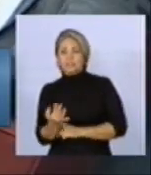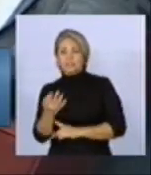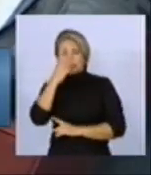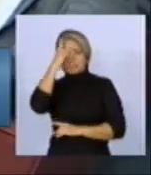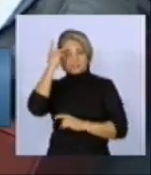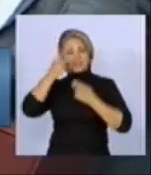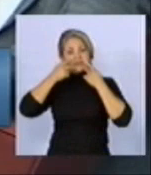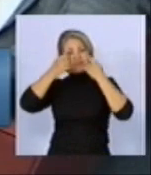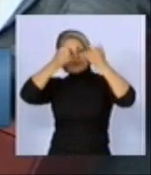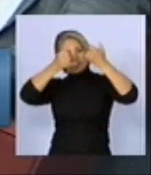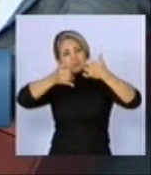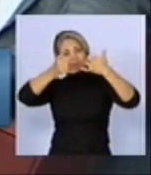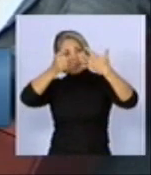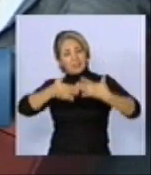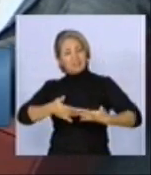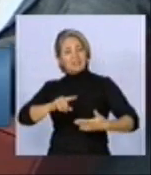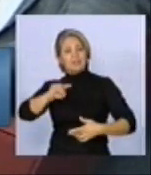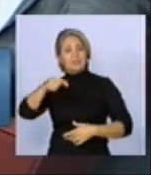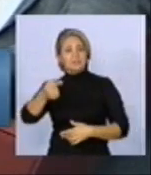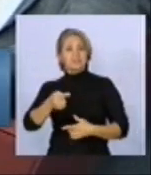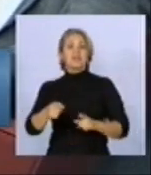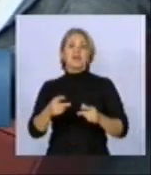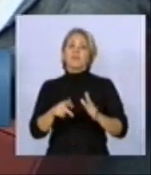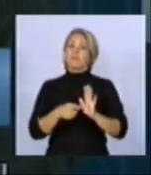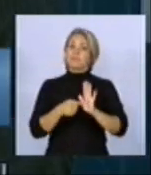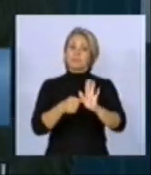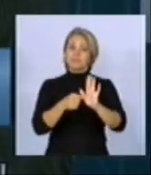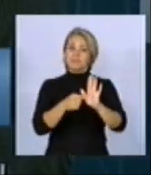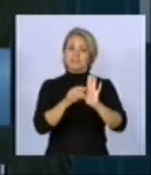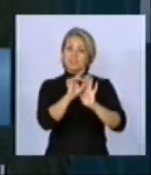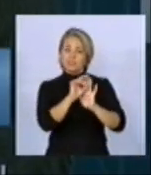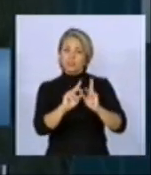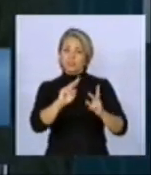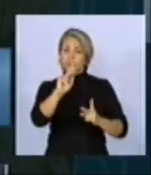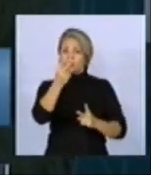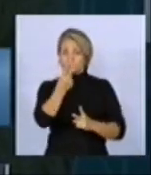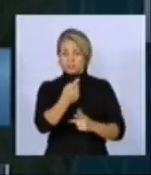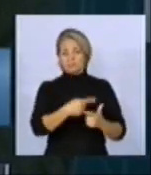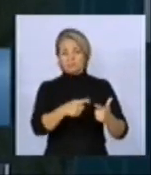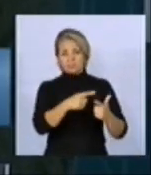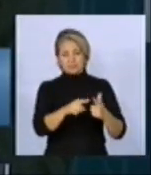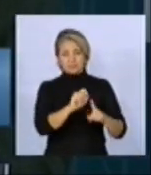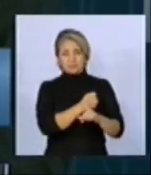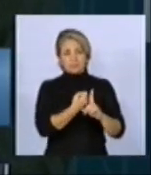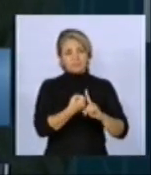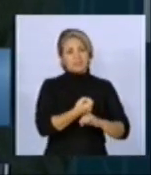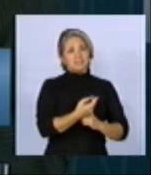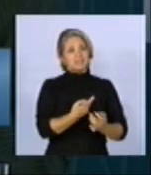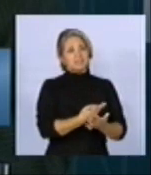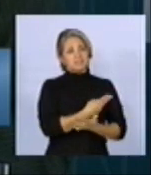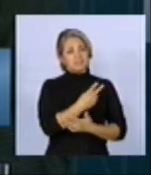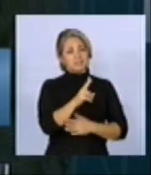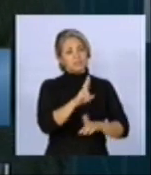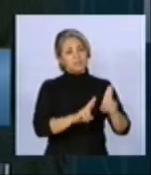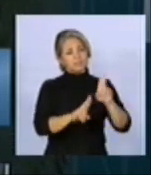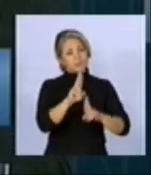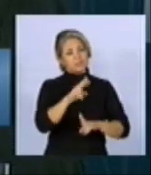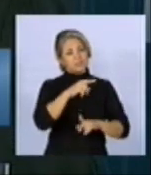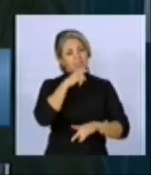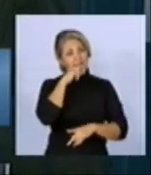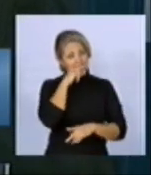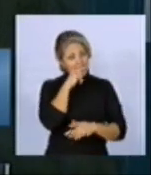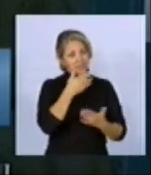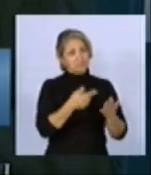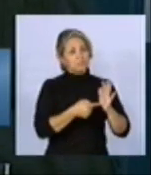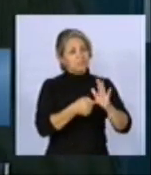que vão estar falando né Nós vamos apenas apontar dois impactos e sociais do do uso da cana e focar nos